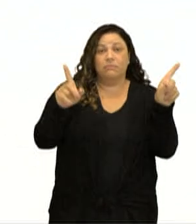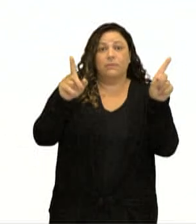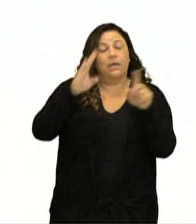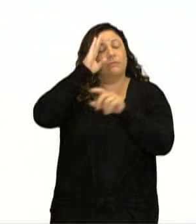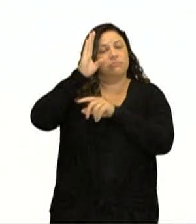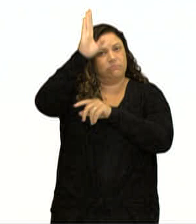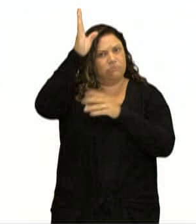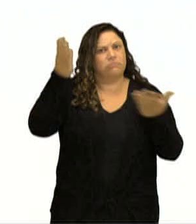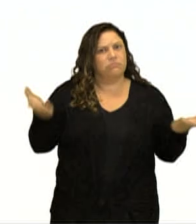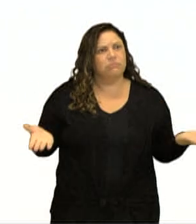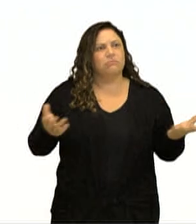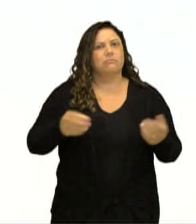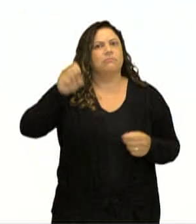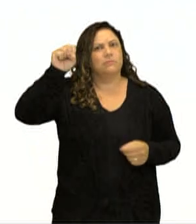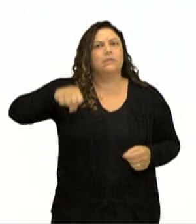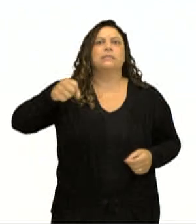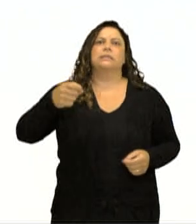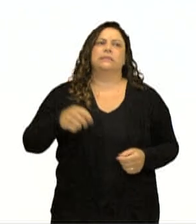Pessoal, então é o seguinte,